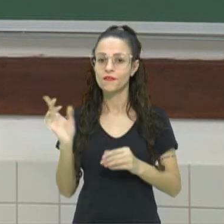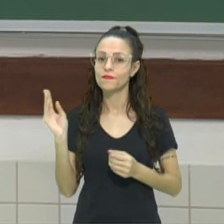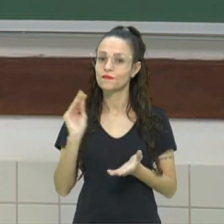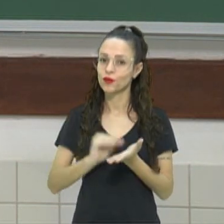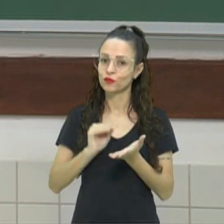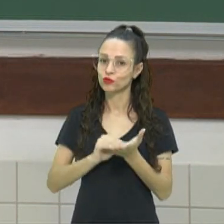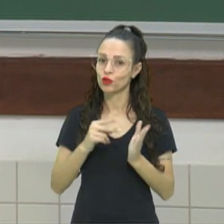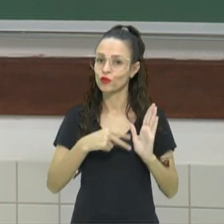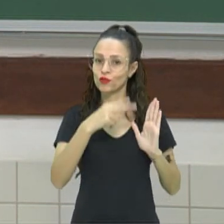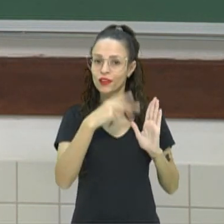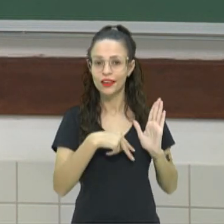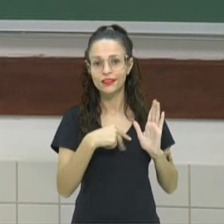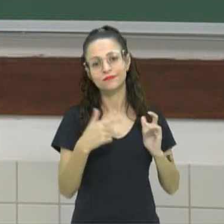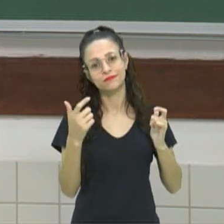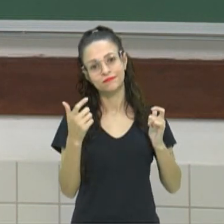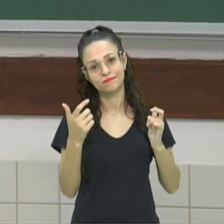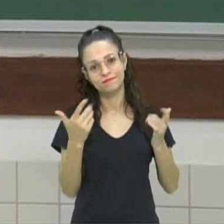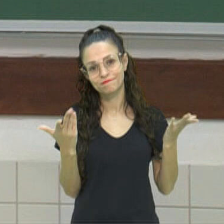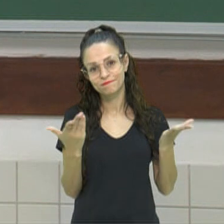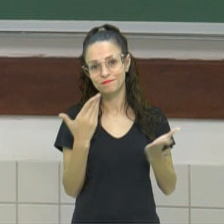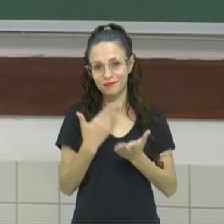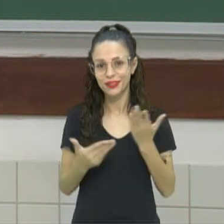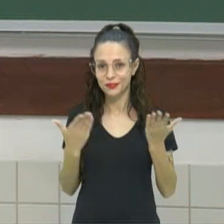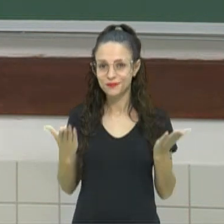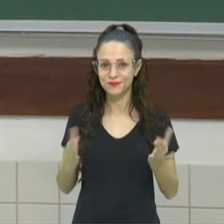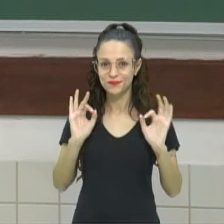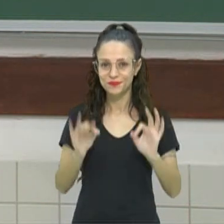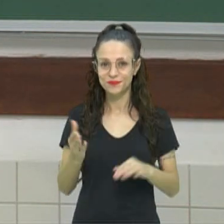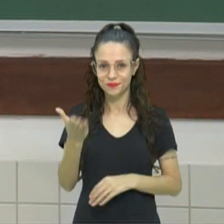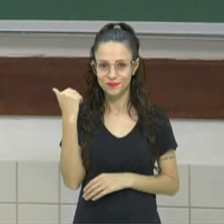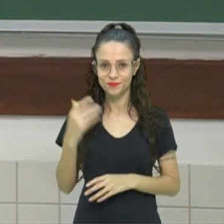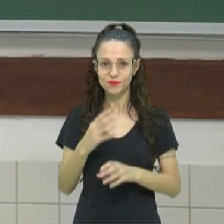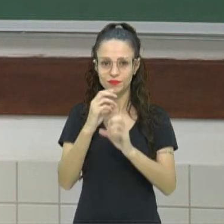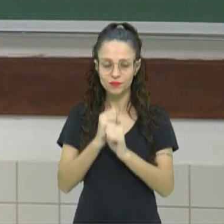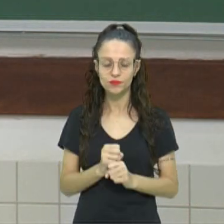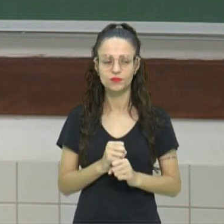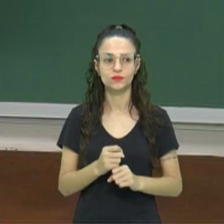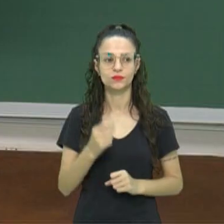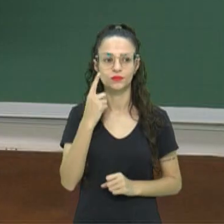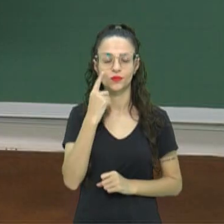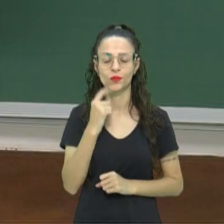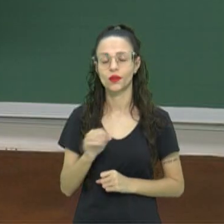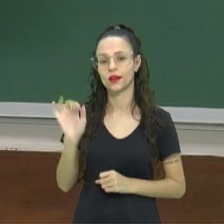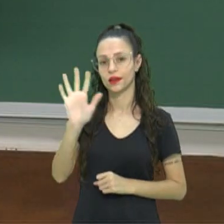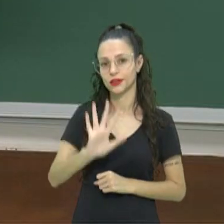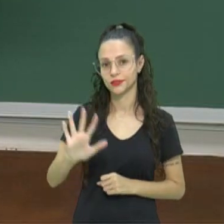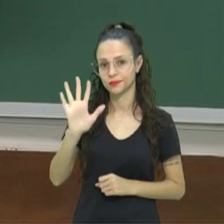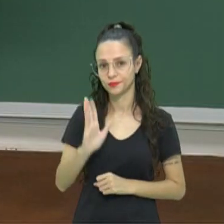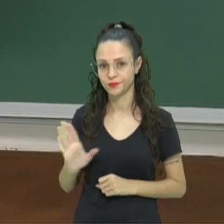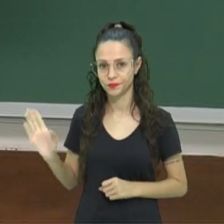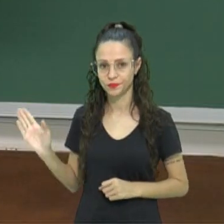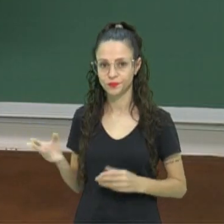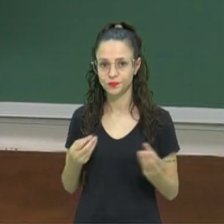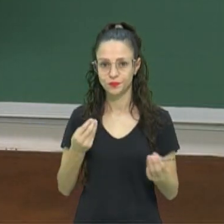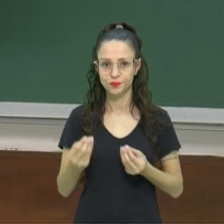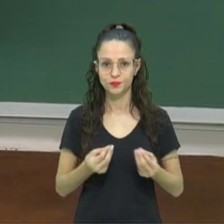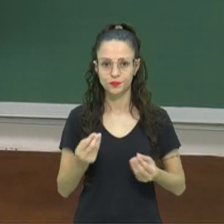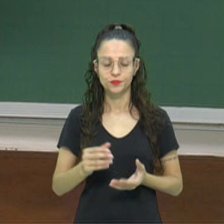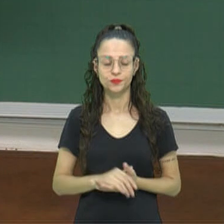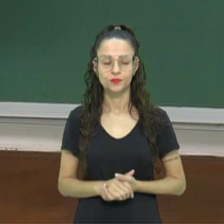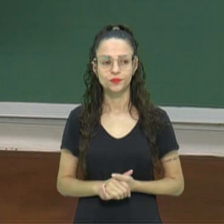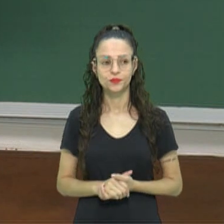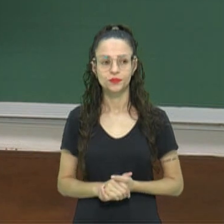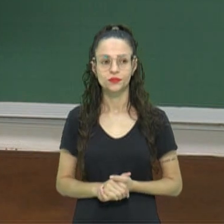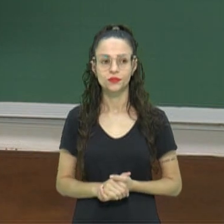ler, ficou daí, né? Então vamos lá calcular? Então a área, como que a gente calcula essa área, gente? Você